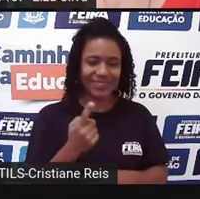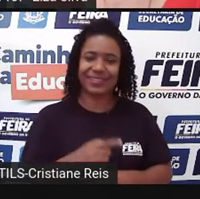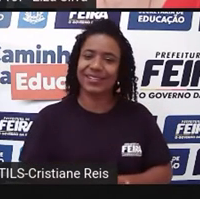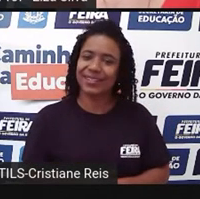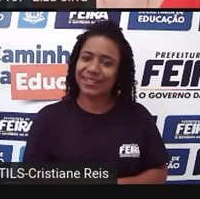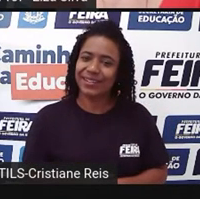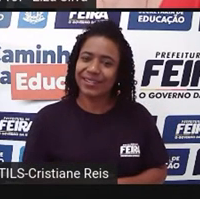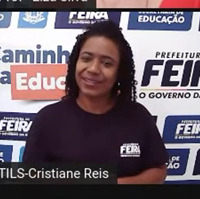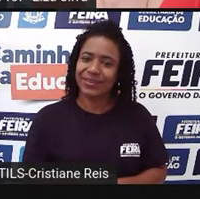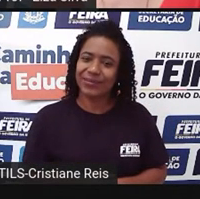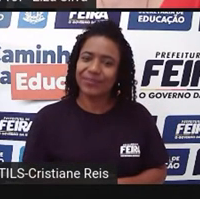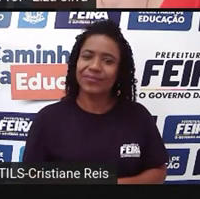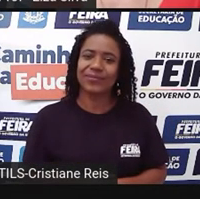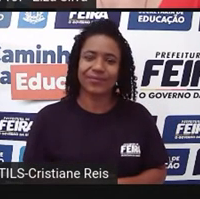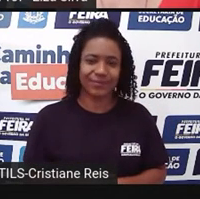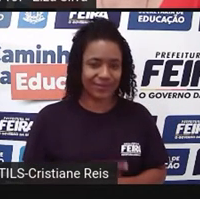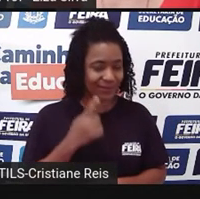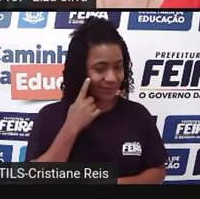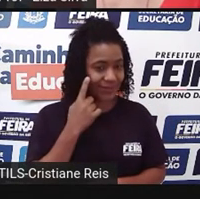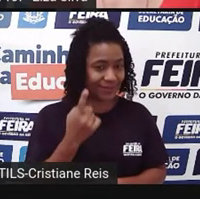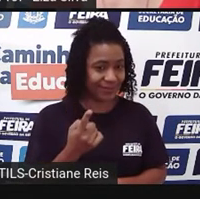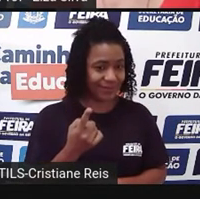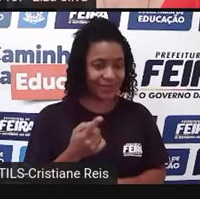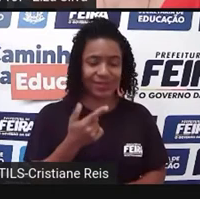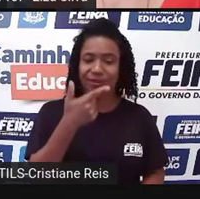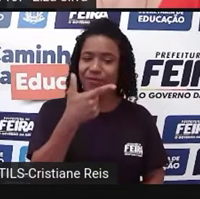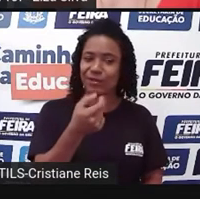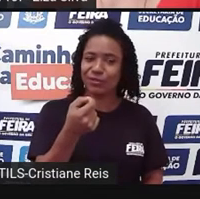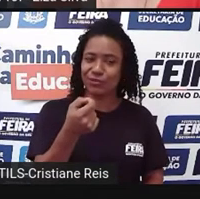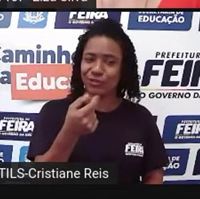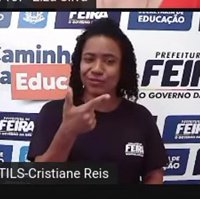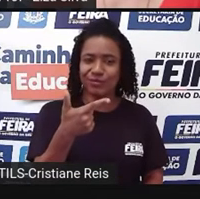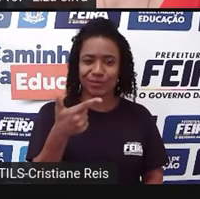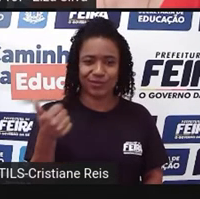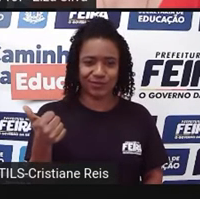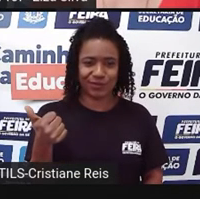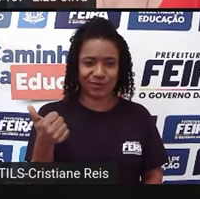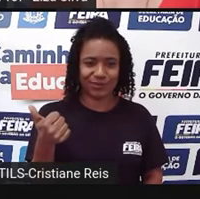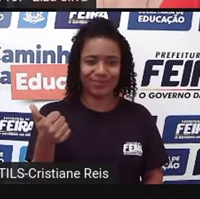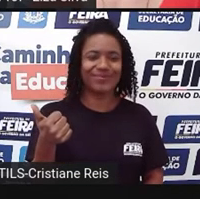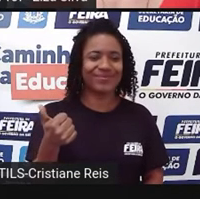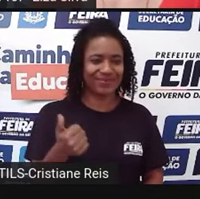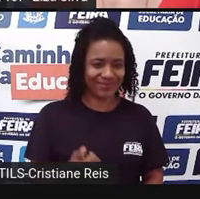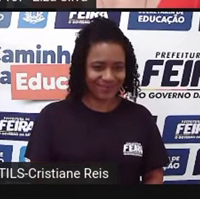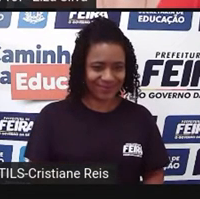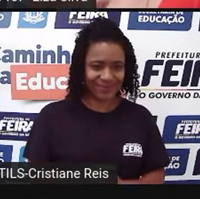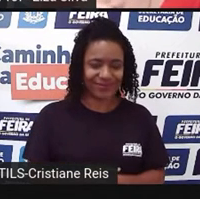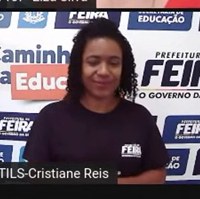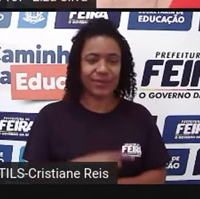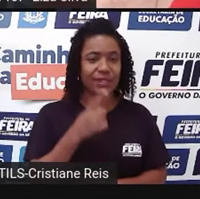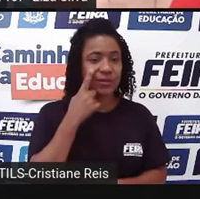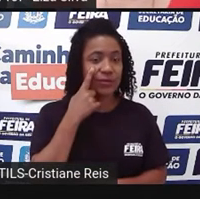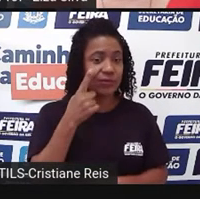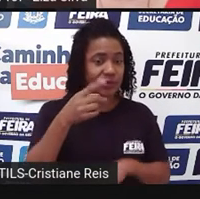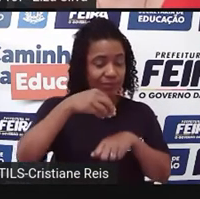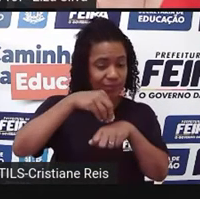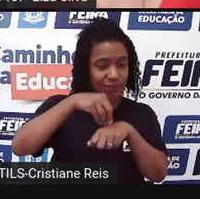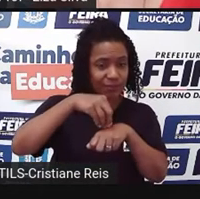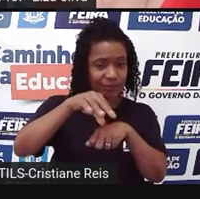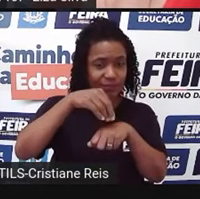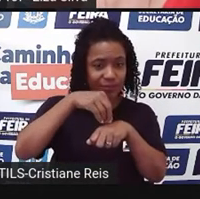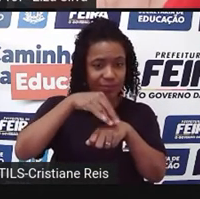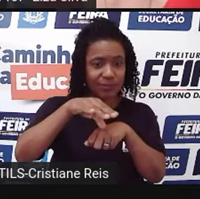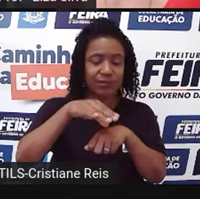de um here to Any One 20 21 ou seja 2021 então fica essa dica aí